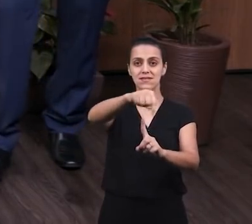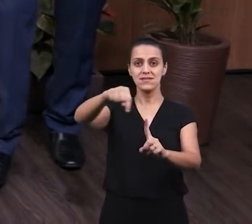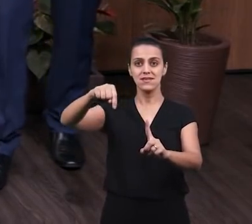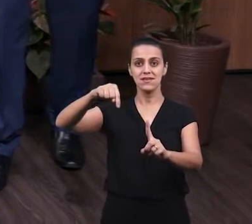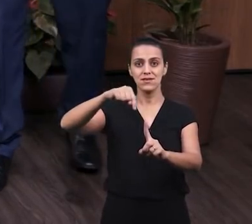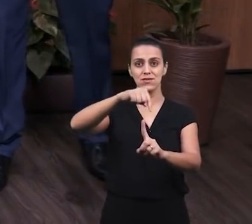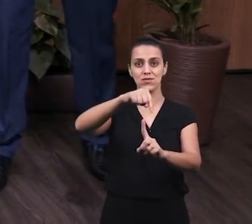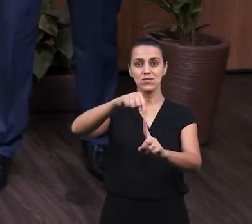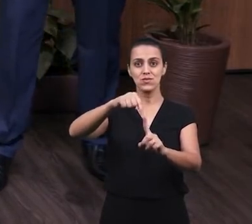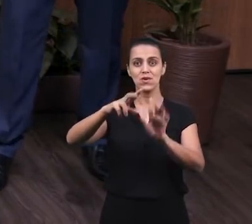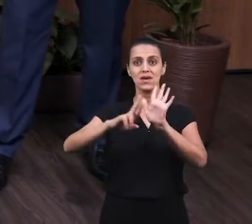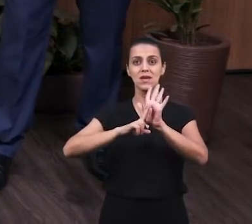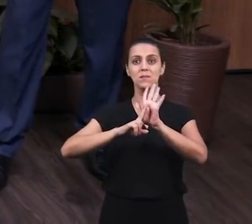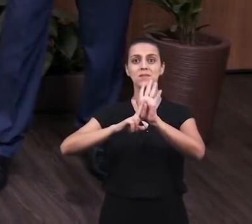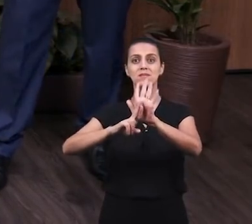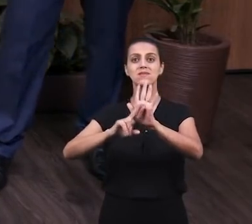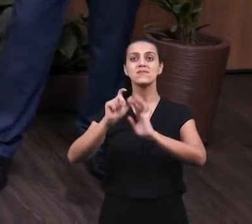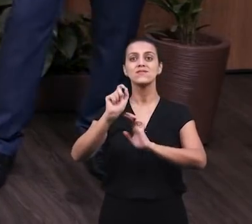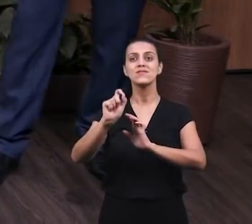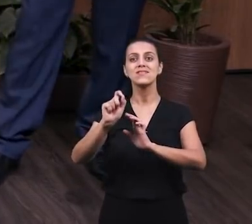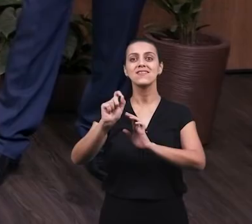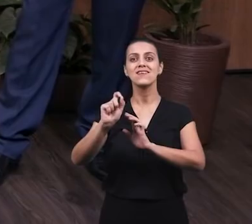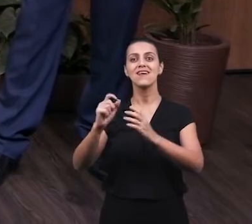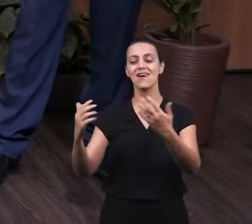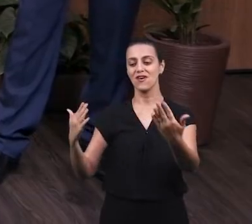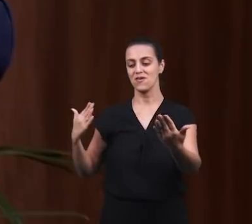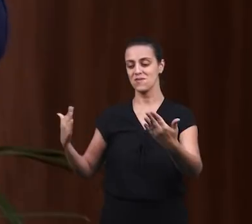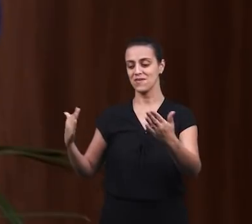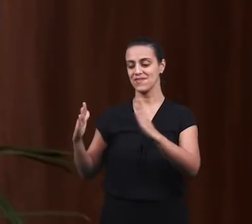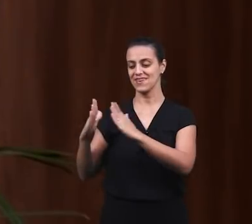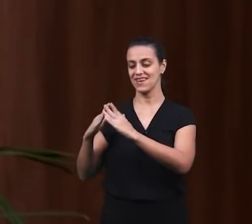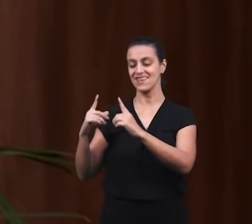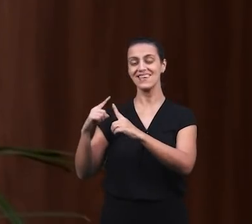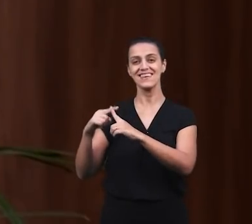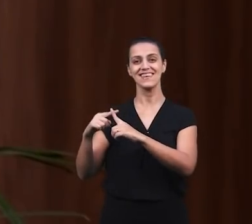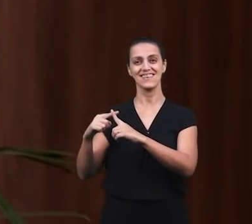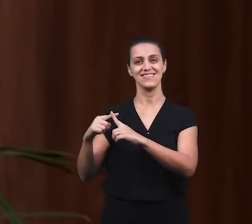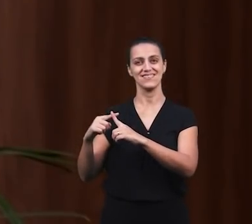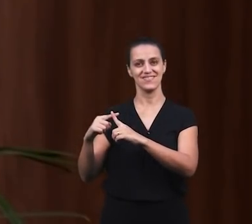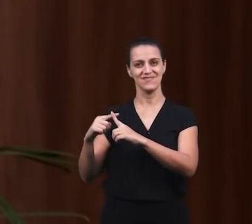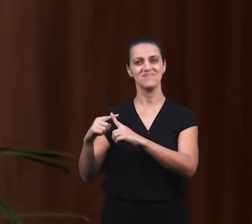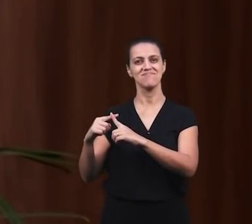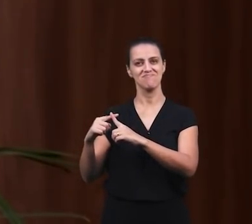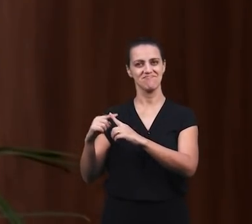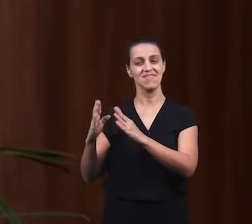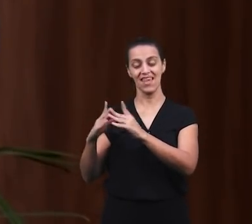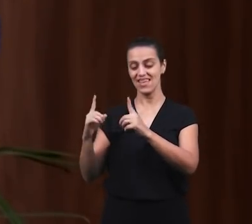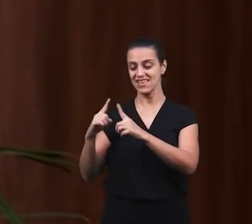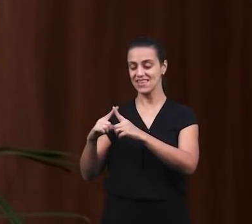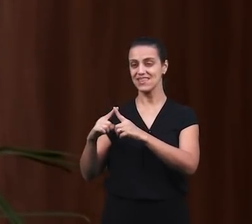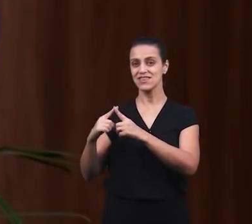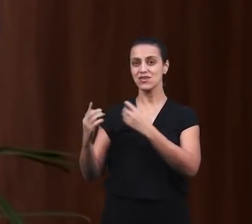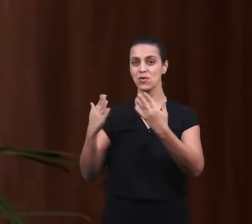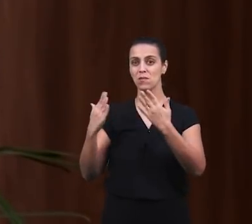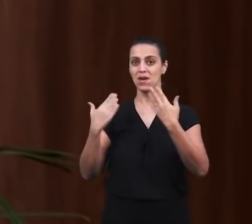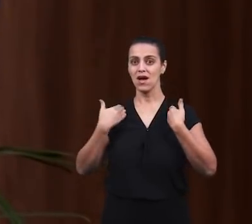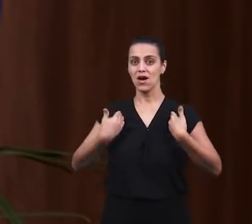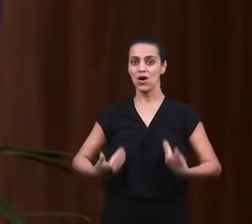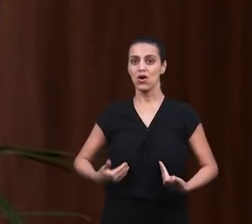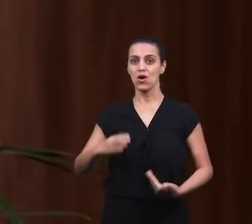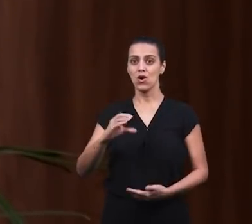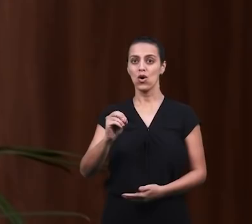profeticamente representa a igreja que é o corpo de Cristo.